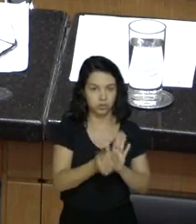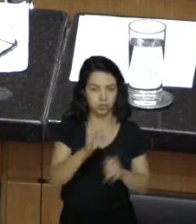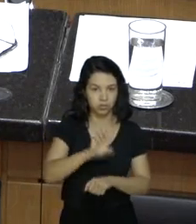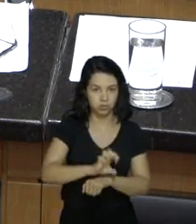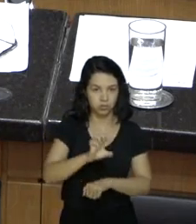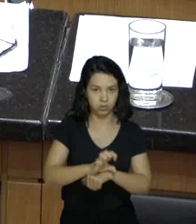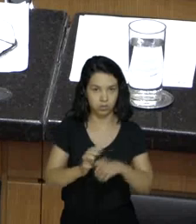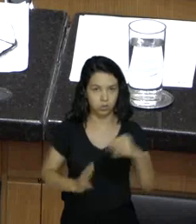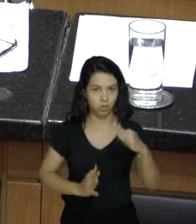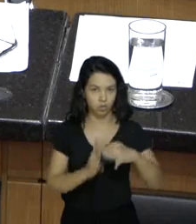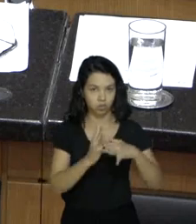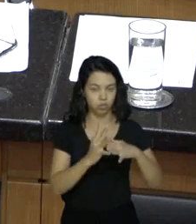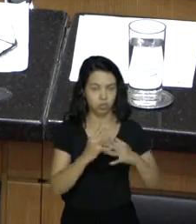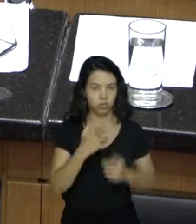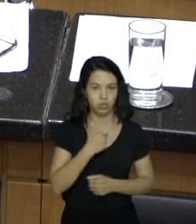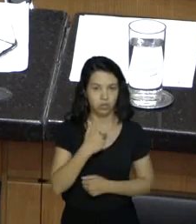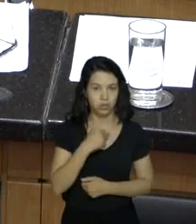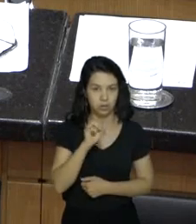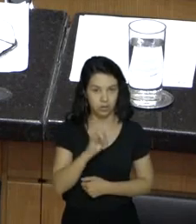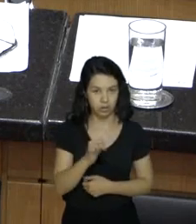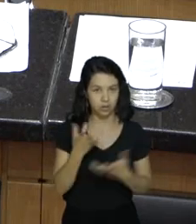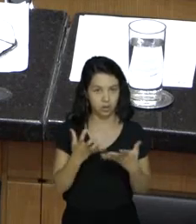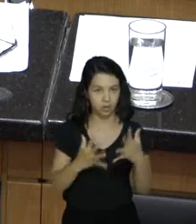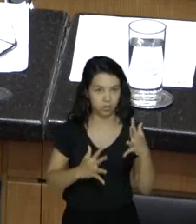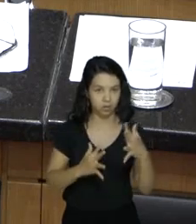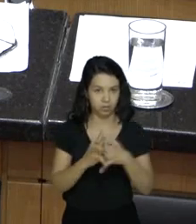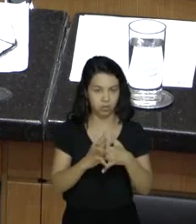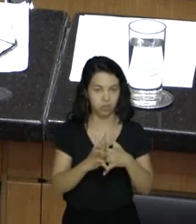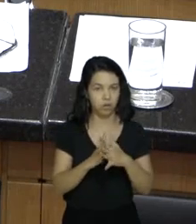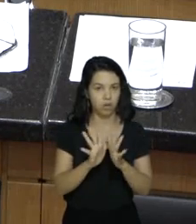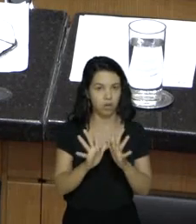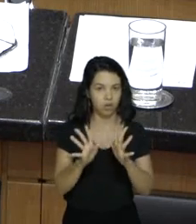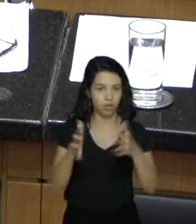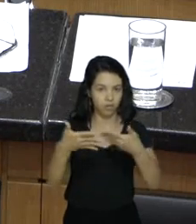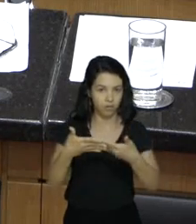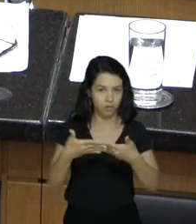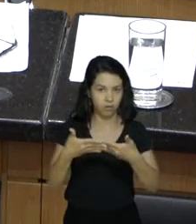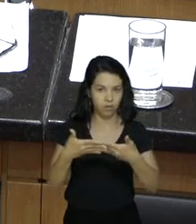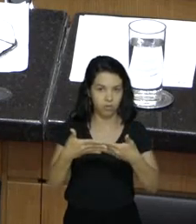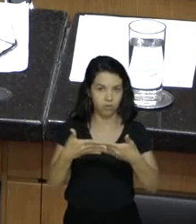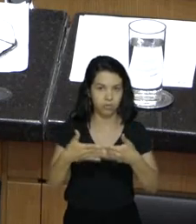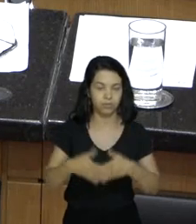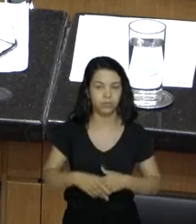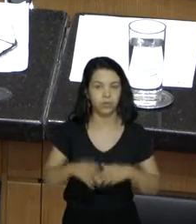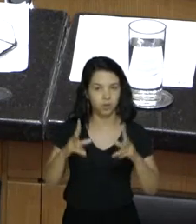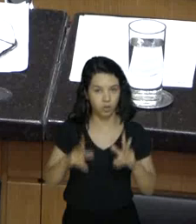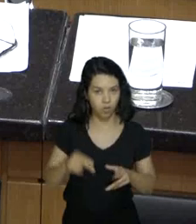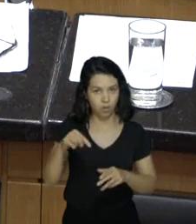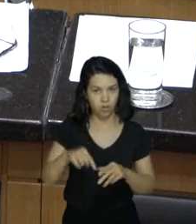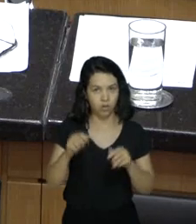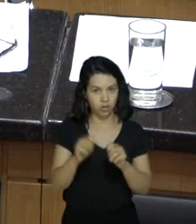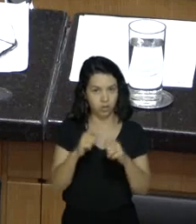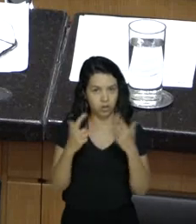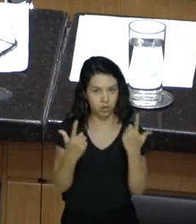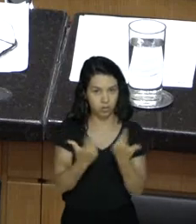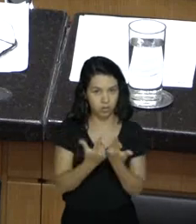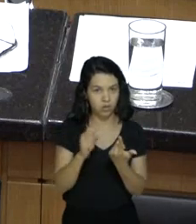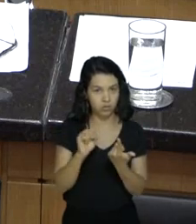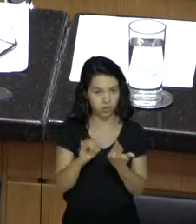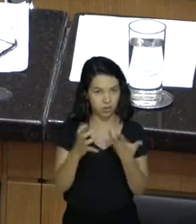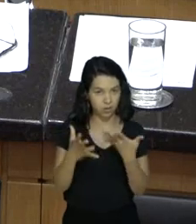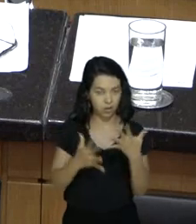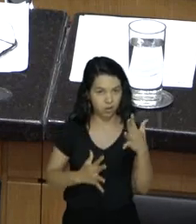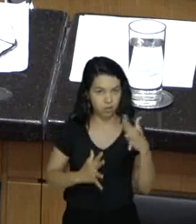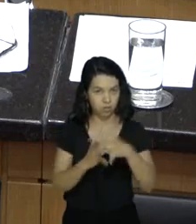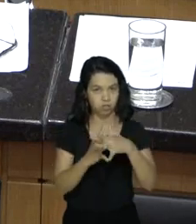extrapolar. Se tentar extrapolar, a máquina fecha automaticamente. Como aqui na Assembleia, se tentar extrapolar,